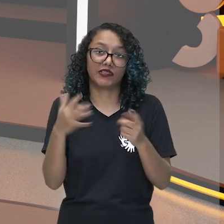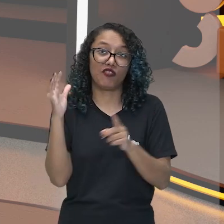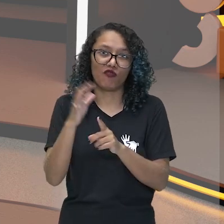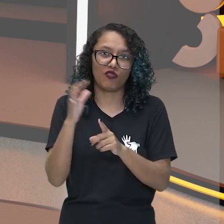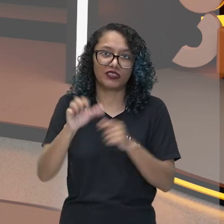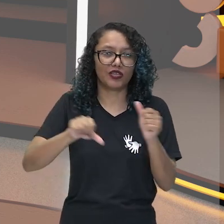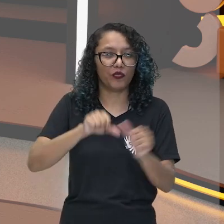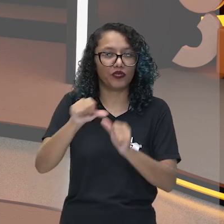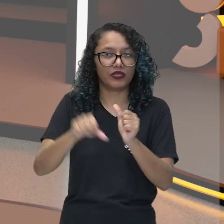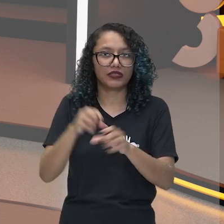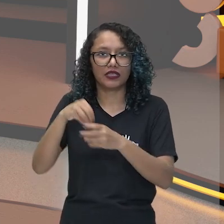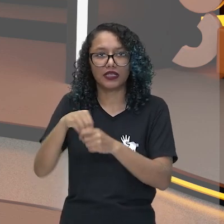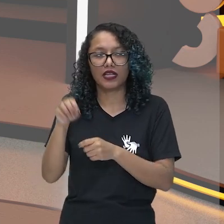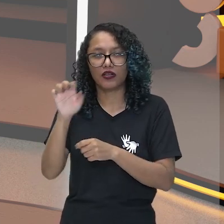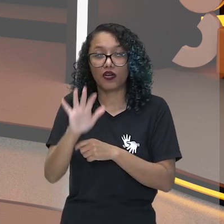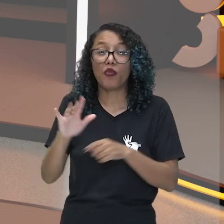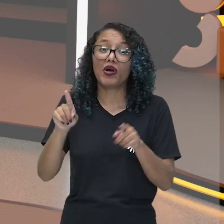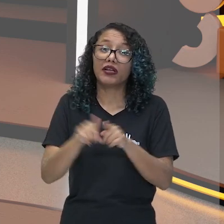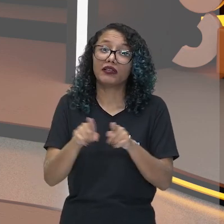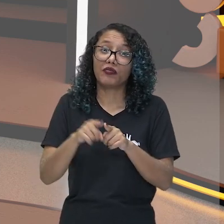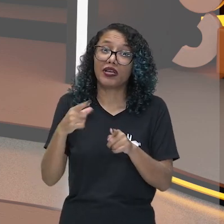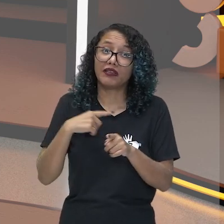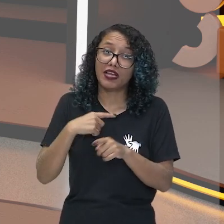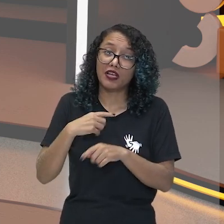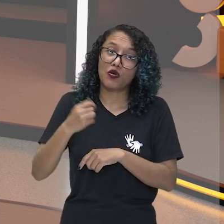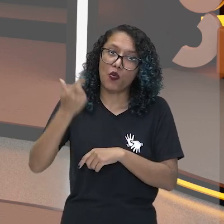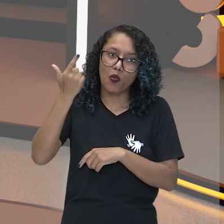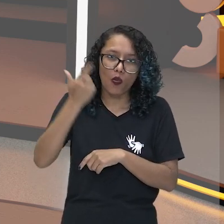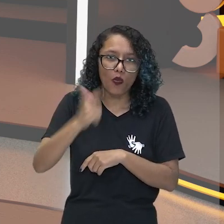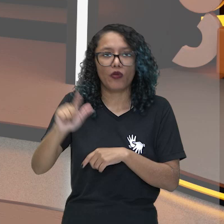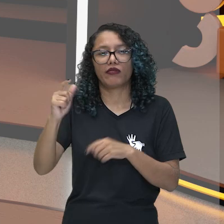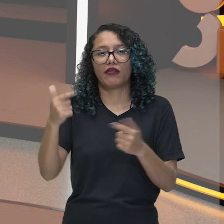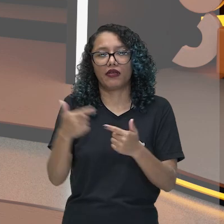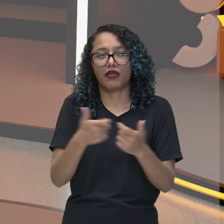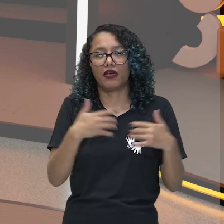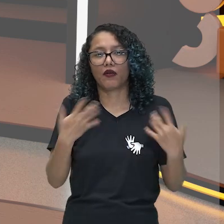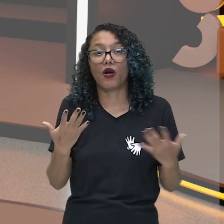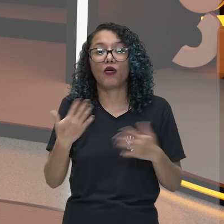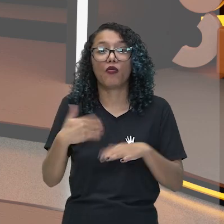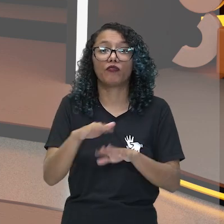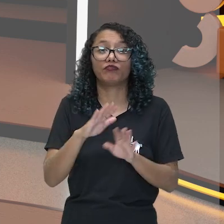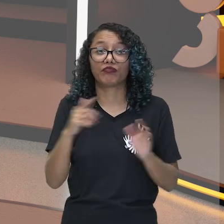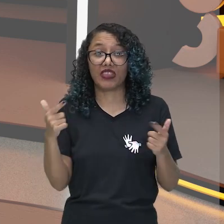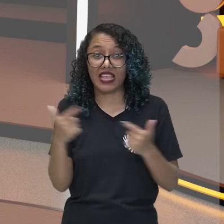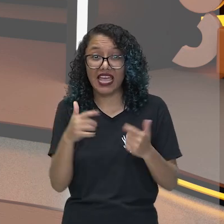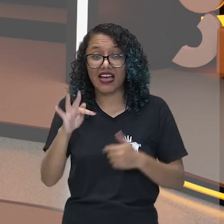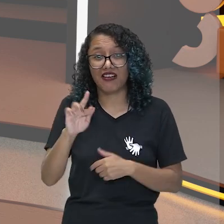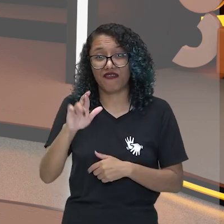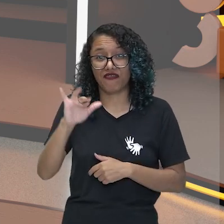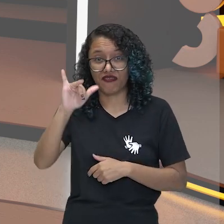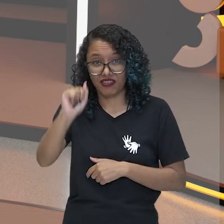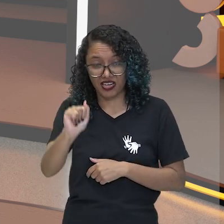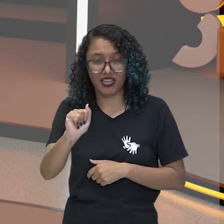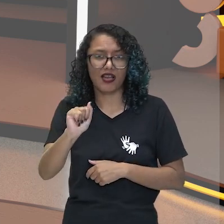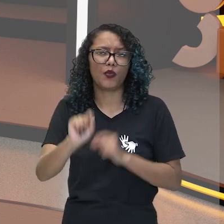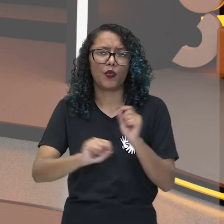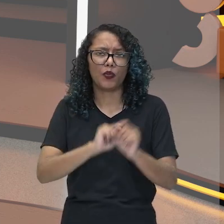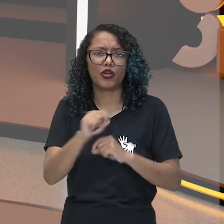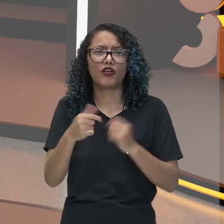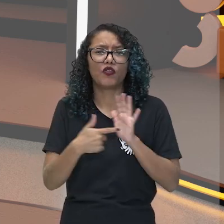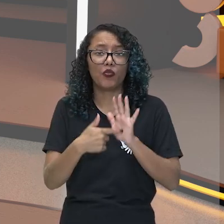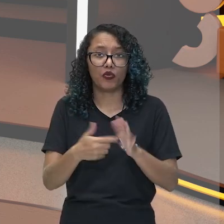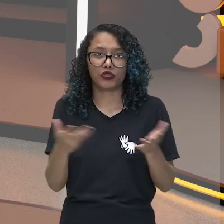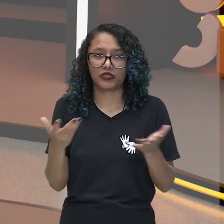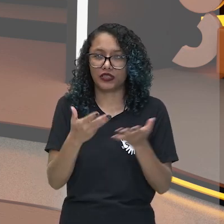gente tem uma nova guerra, que é a chamada Guerra Fria. Mas afinal, o que foi essa Guerra Fria? A gente vai agora